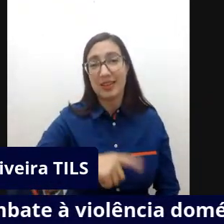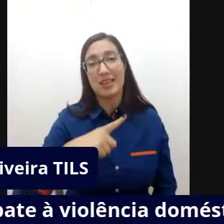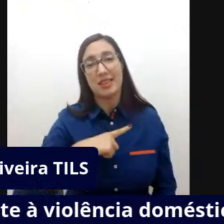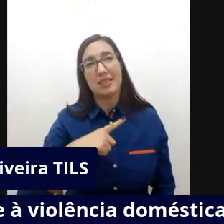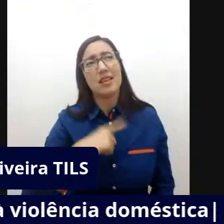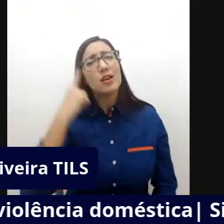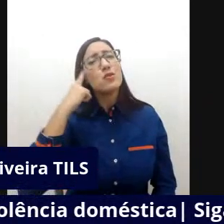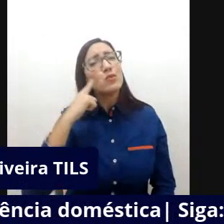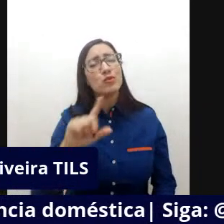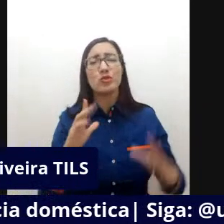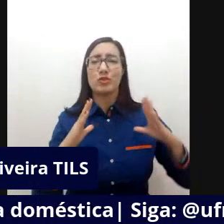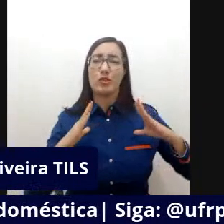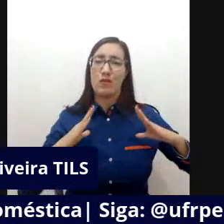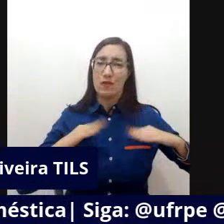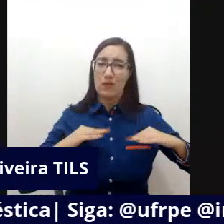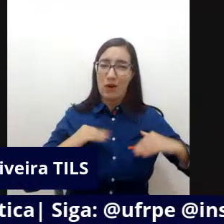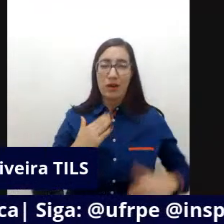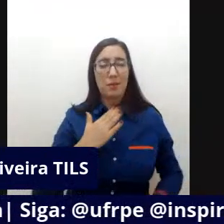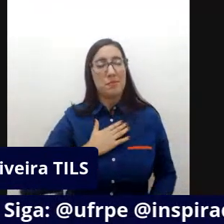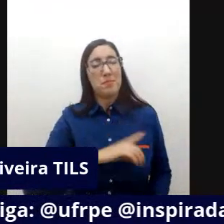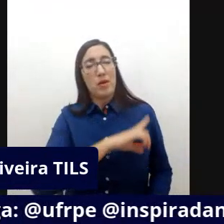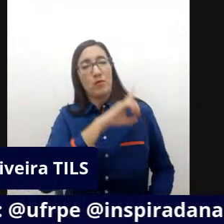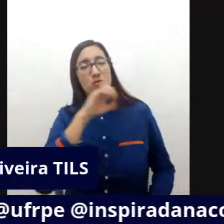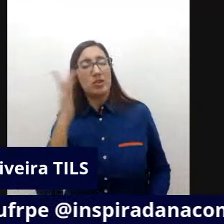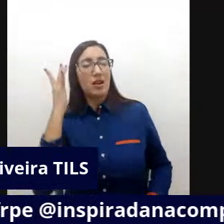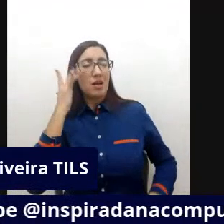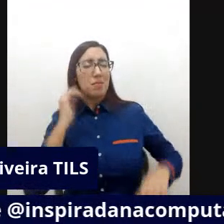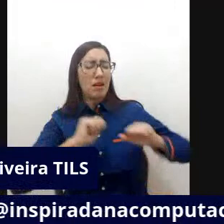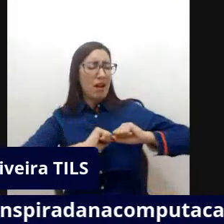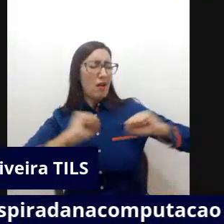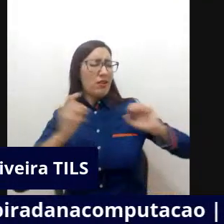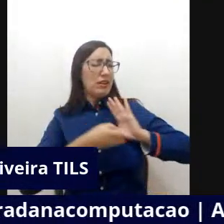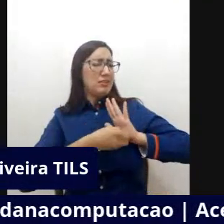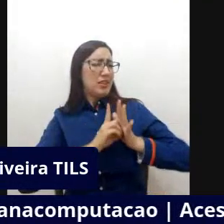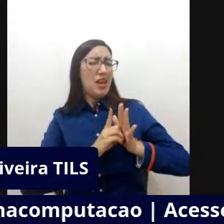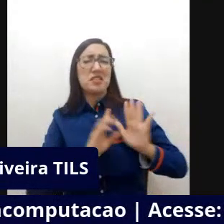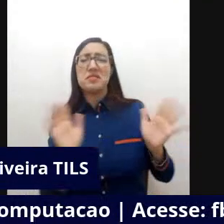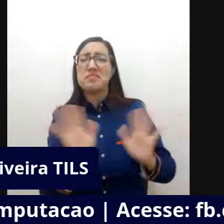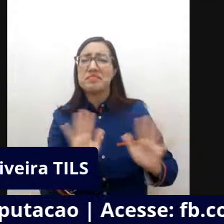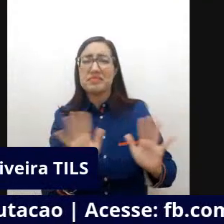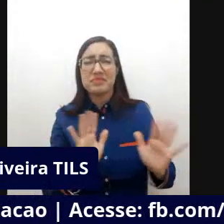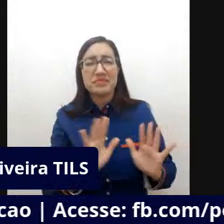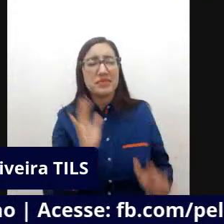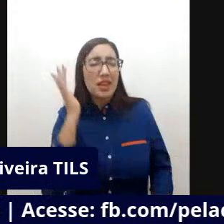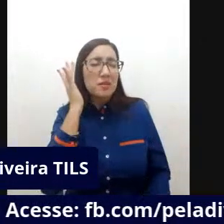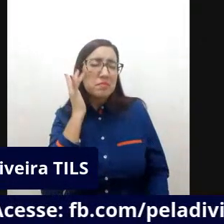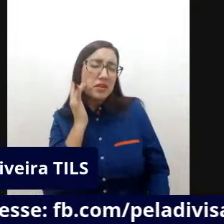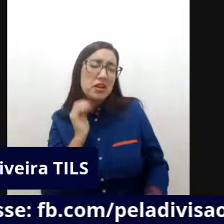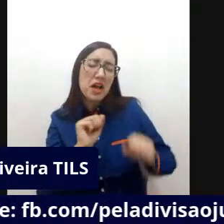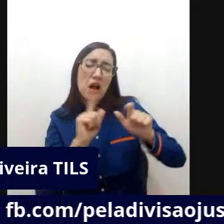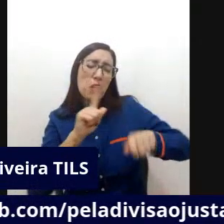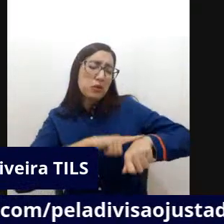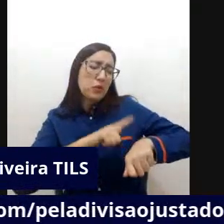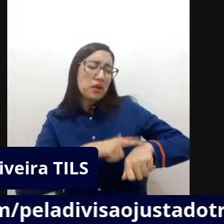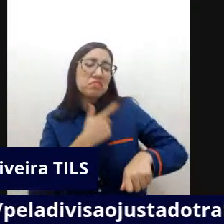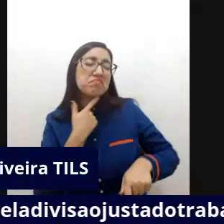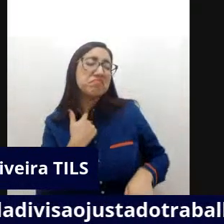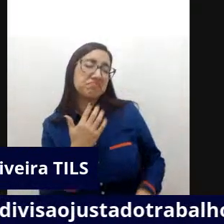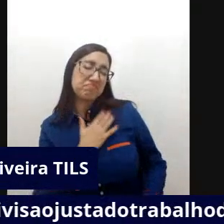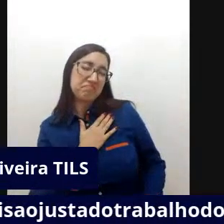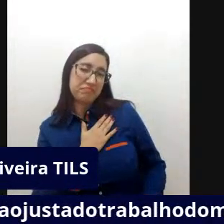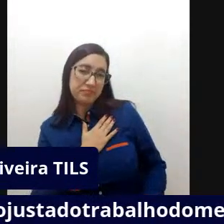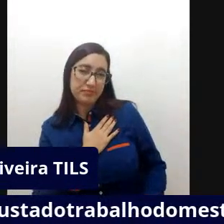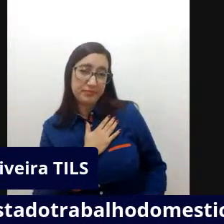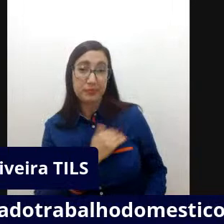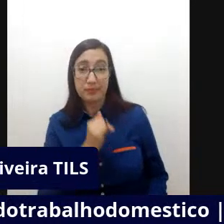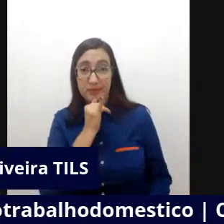elas pudessem acordar a hora que quiser. Hoje eu já posso me dar o luxo de fazer isso, porque eu moro sozinha, meus dois filhos estão